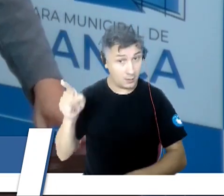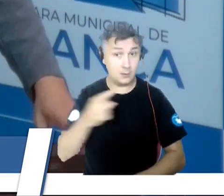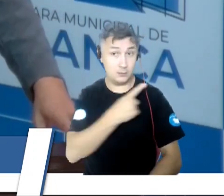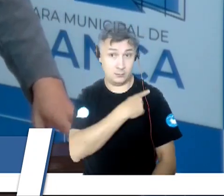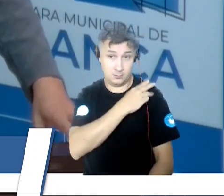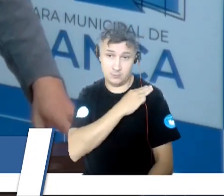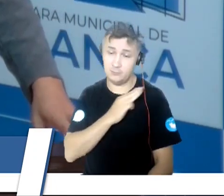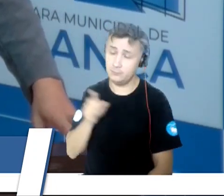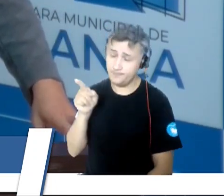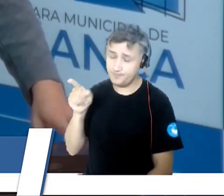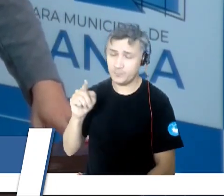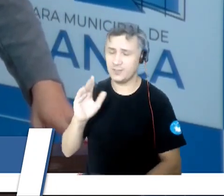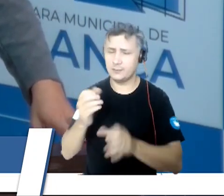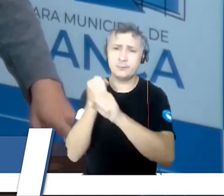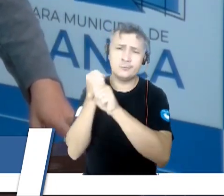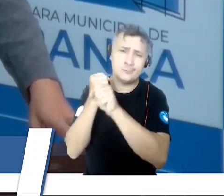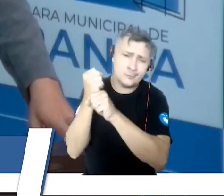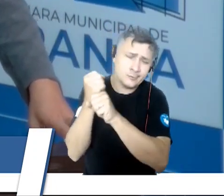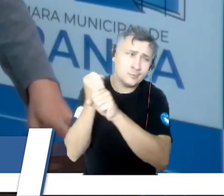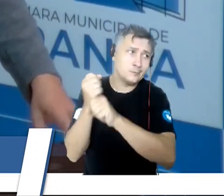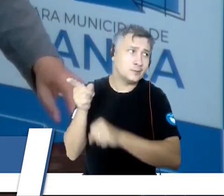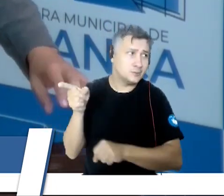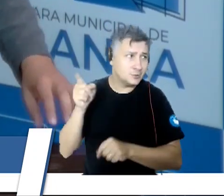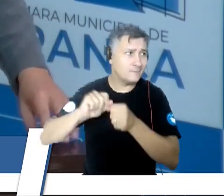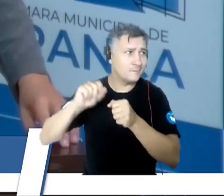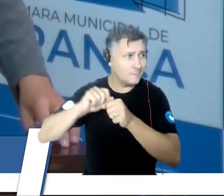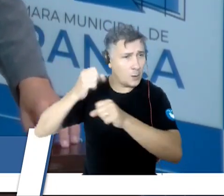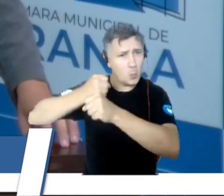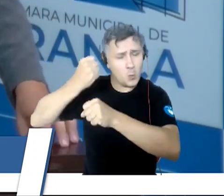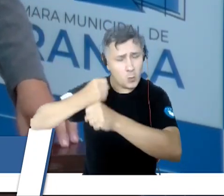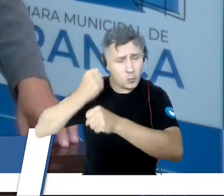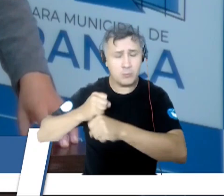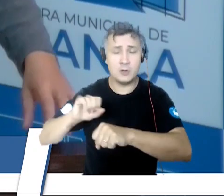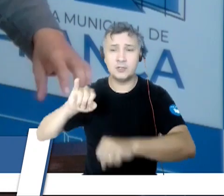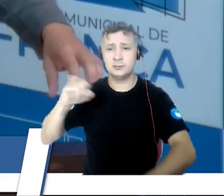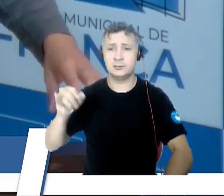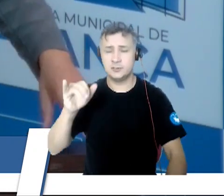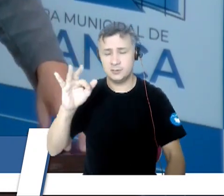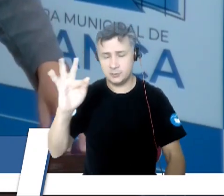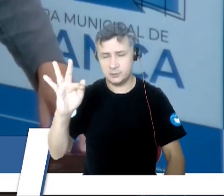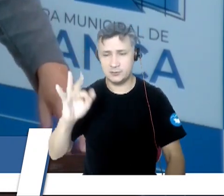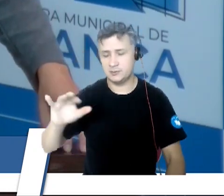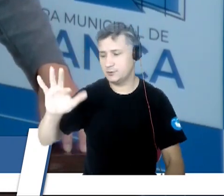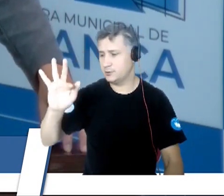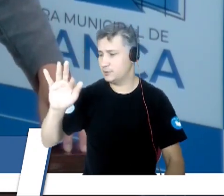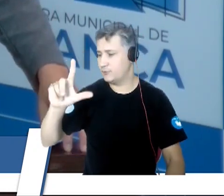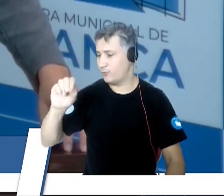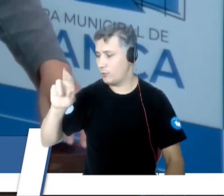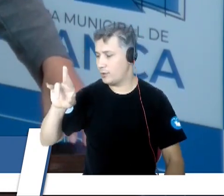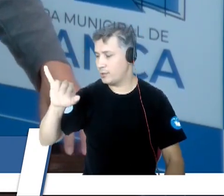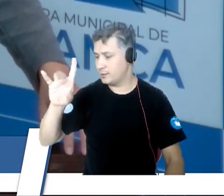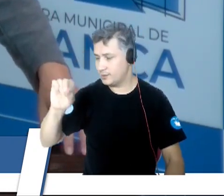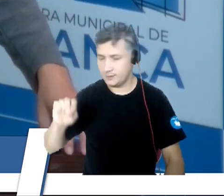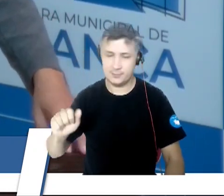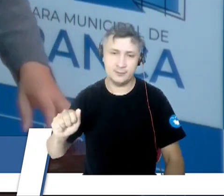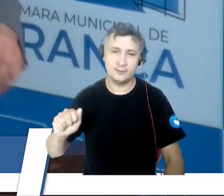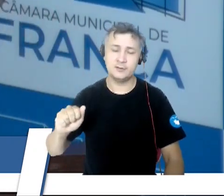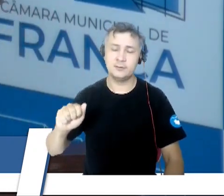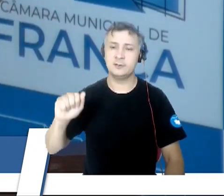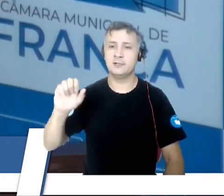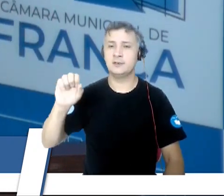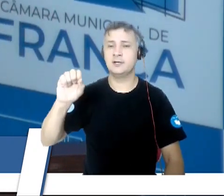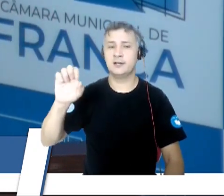ali Jardim Flórida, o Elimar, Santa Lúcia, Parque